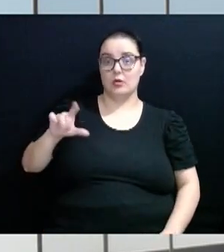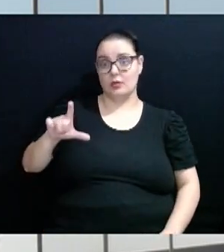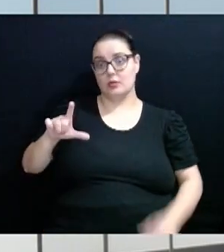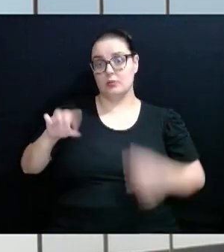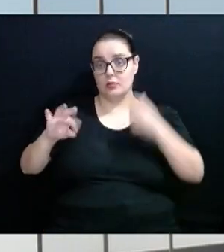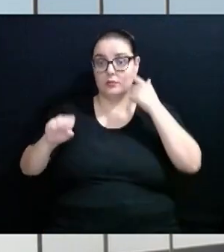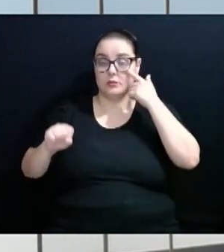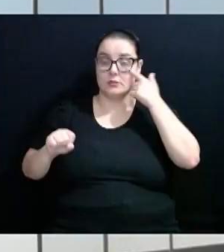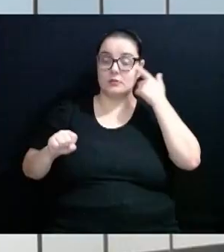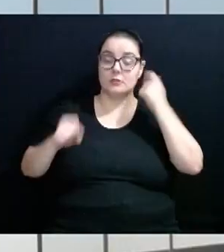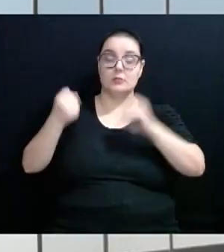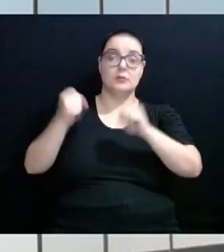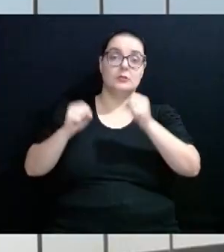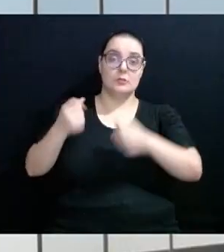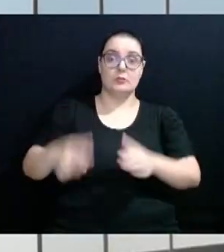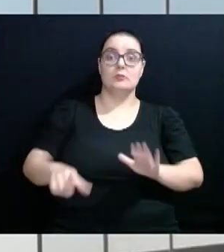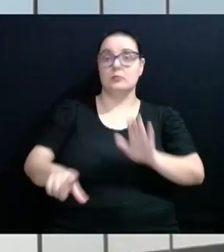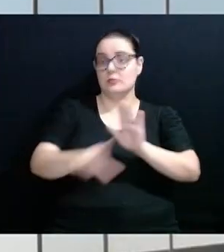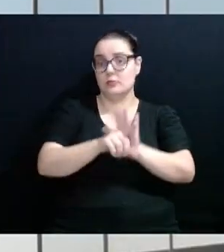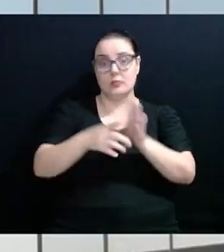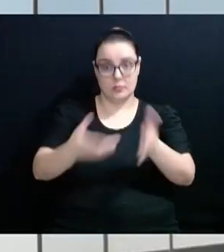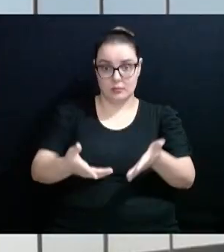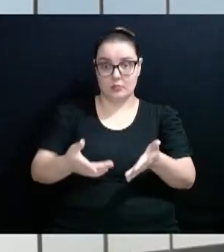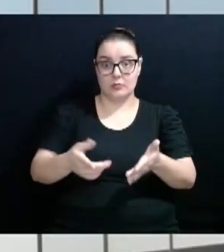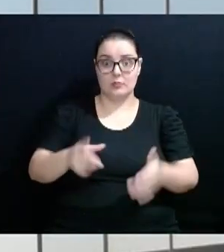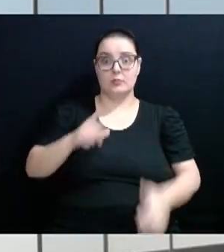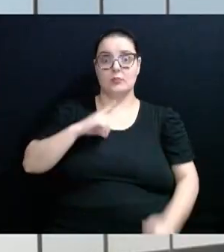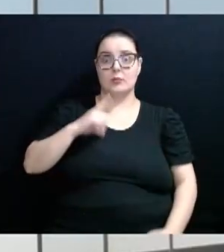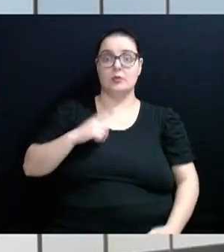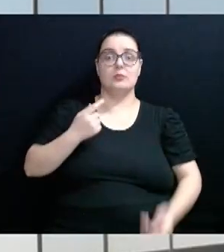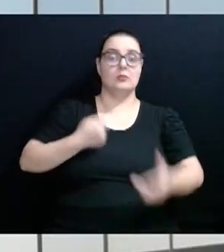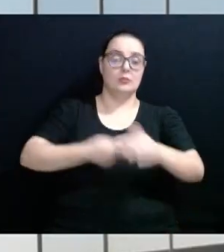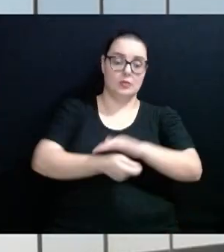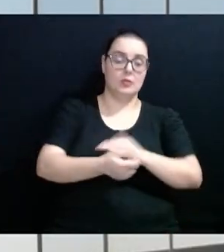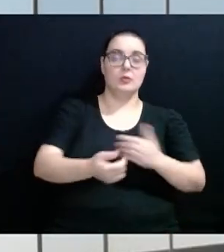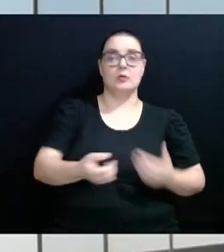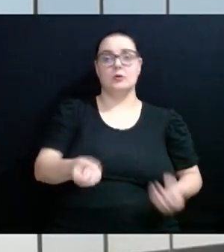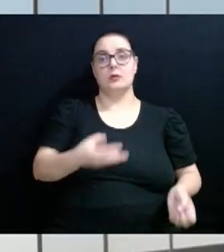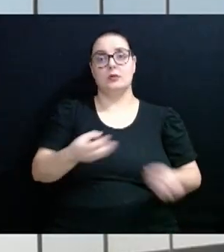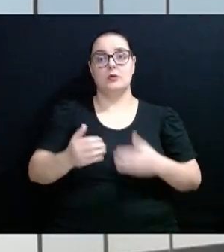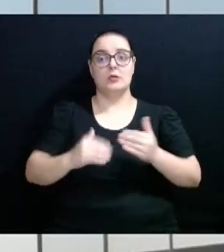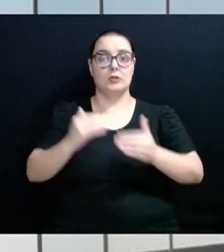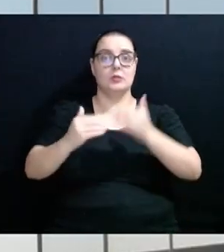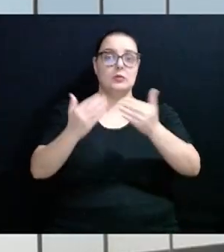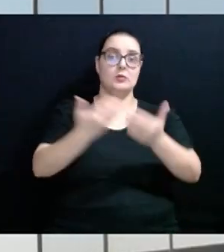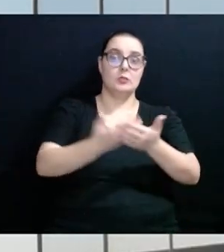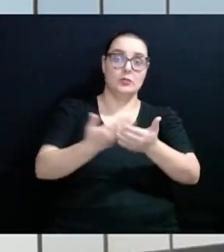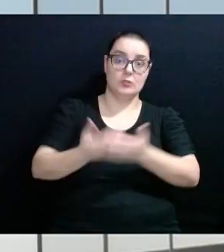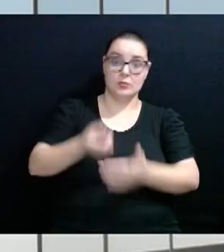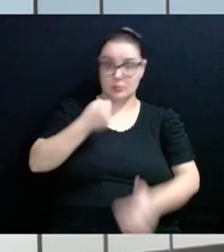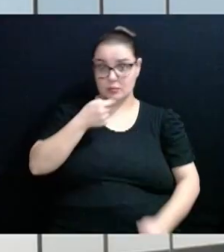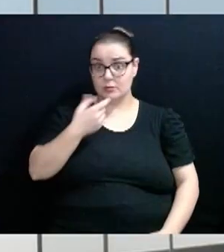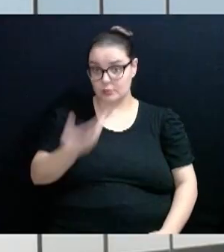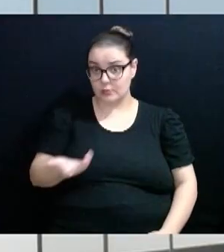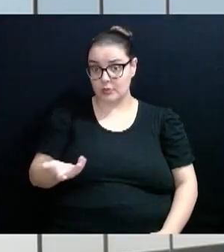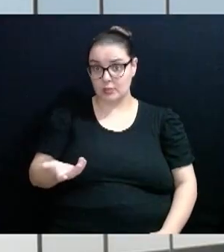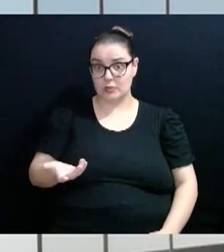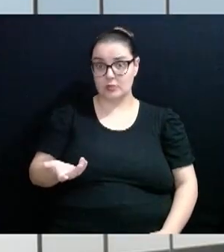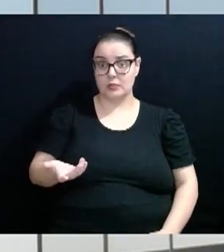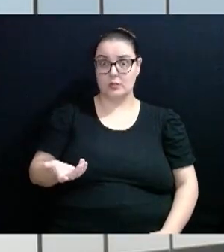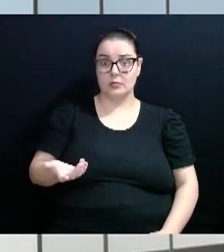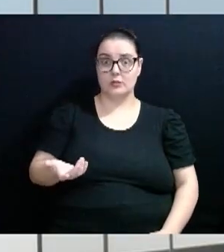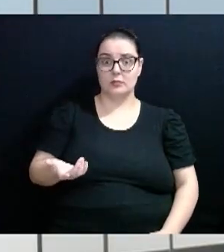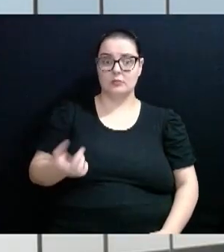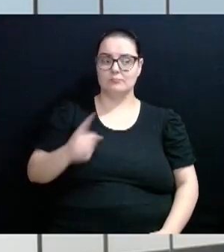que legitimamente cobram, porque investiram na inovação, desenvolveram, né, aqueles remédios. Então, não nos